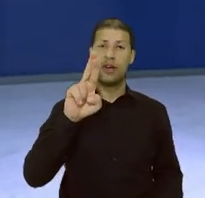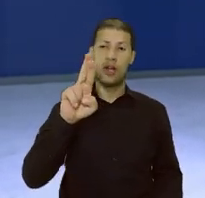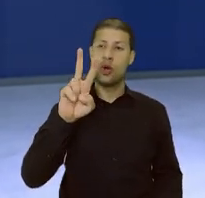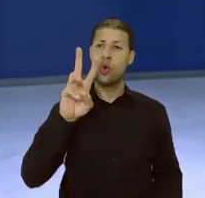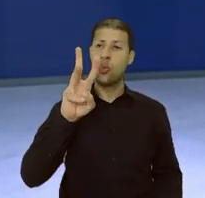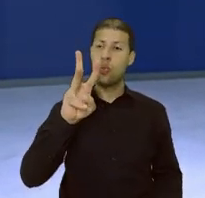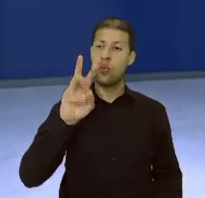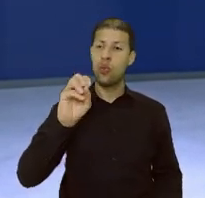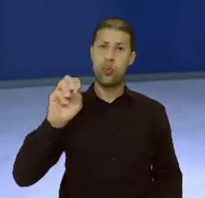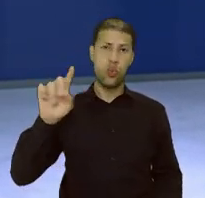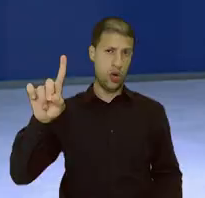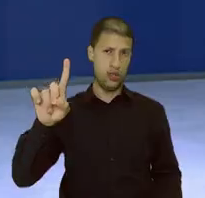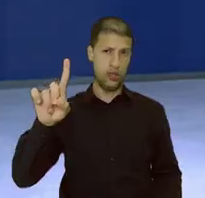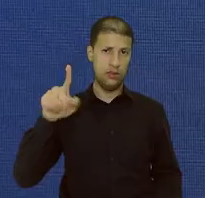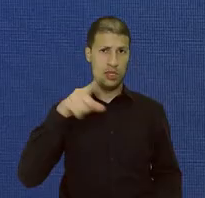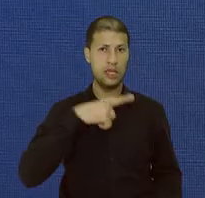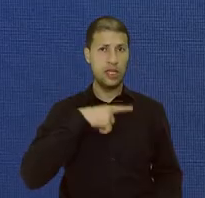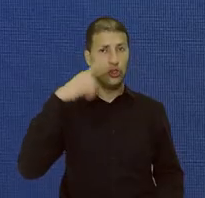ciclos né